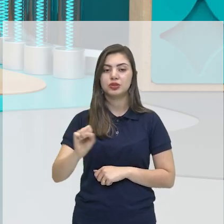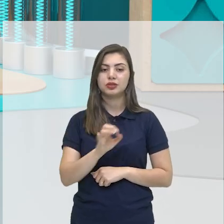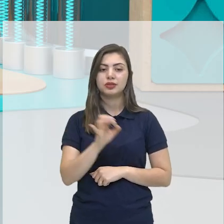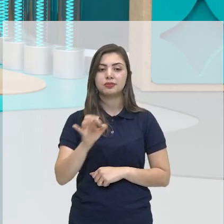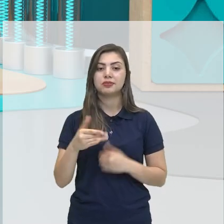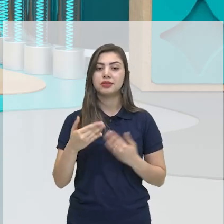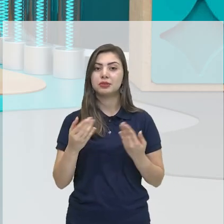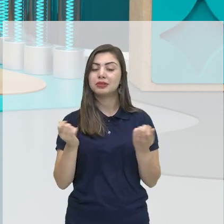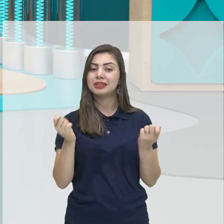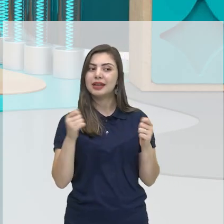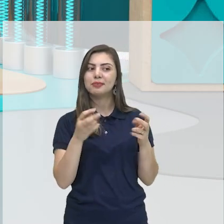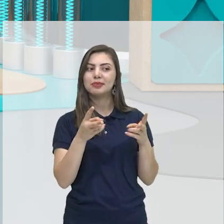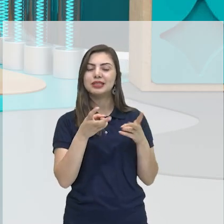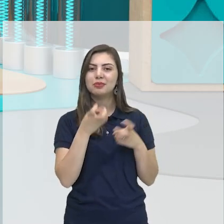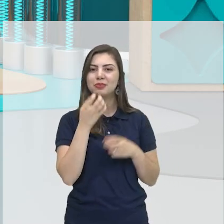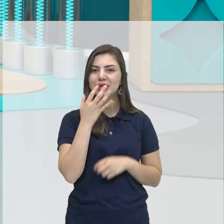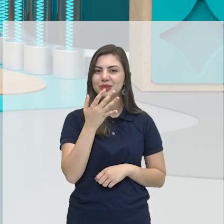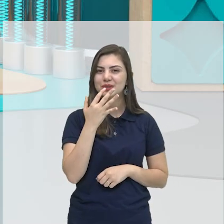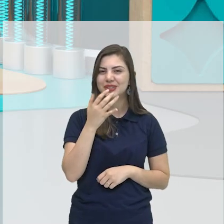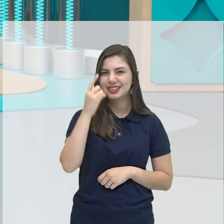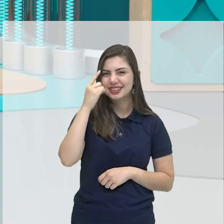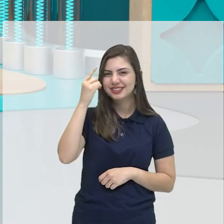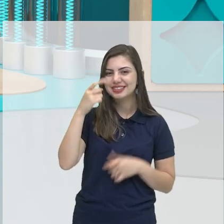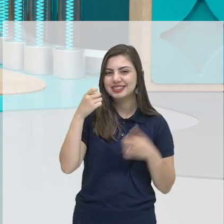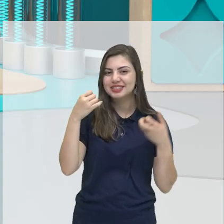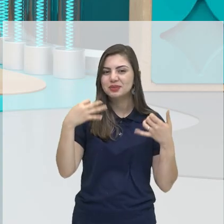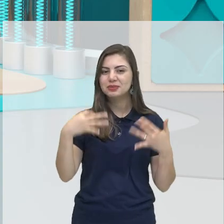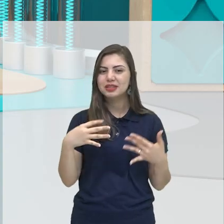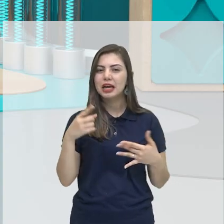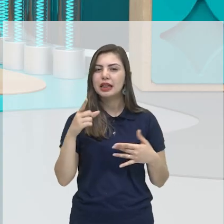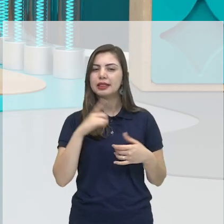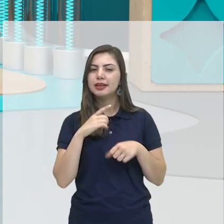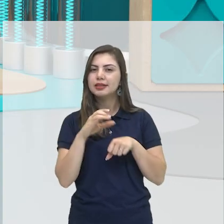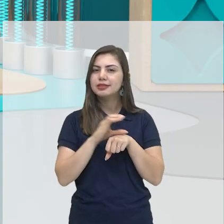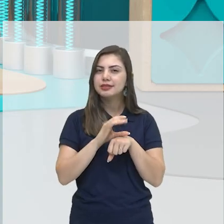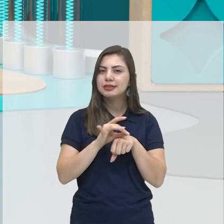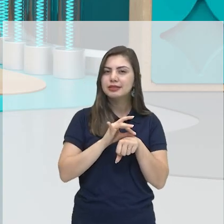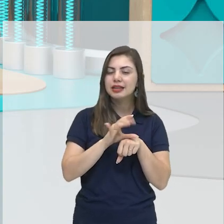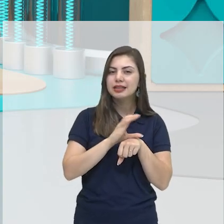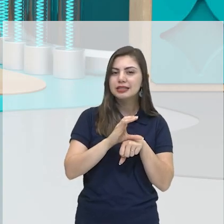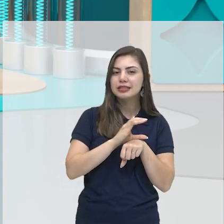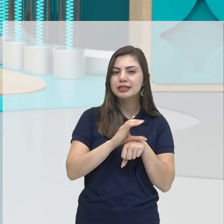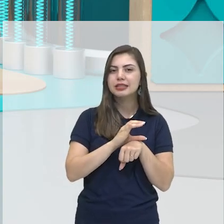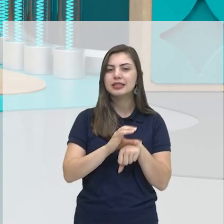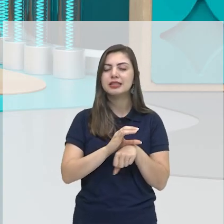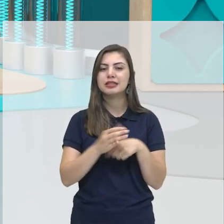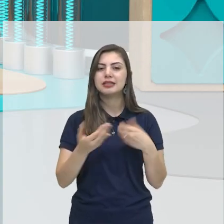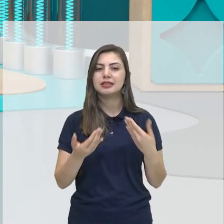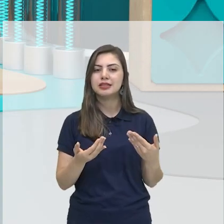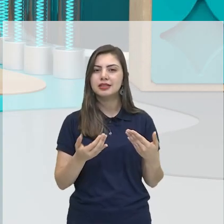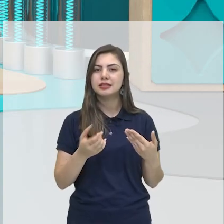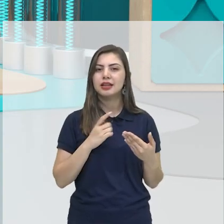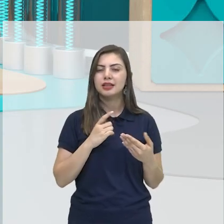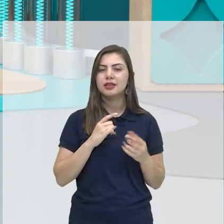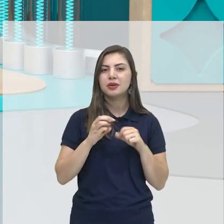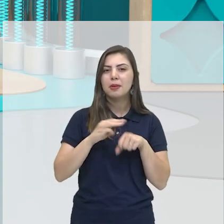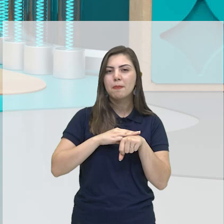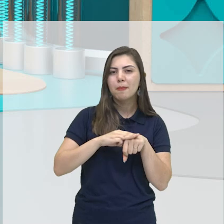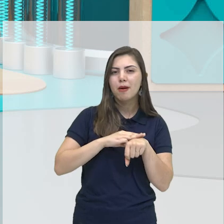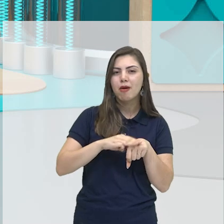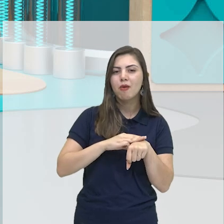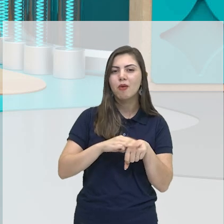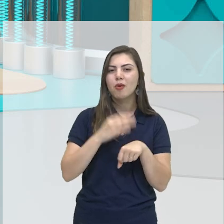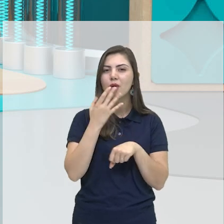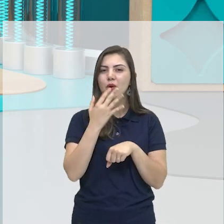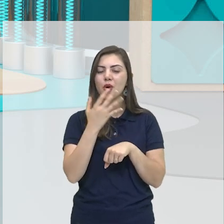aí a gente já tem uma percepção de como se fossem formas geométricas, né? Que a gente está conseguindo identificar aqui na